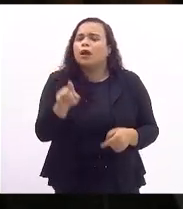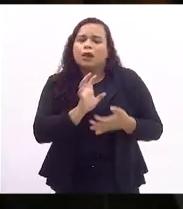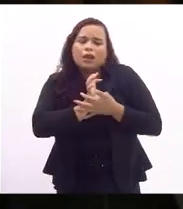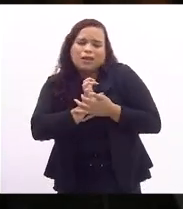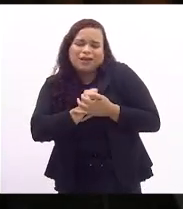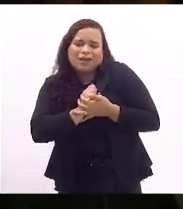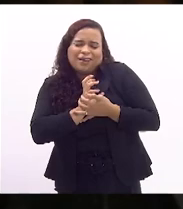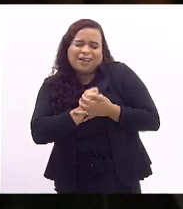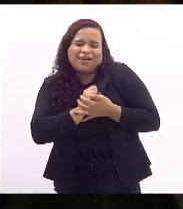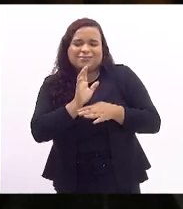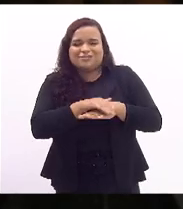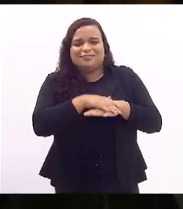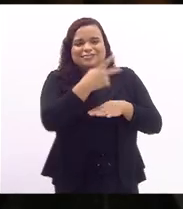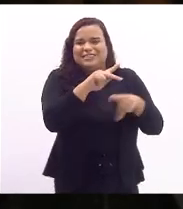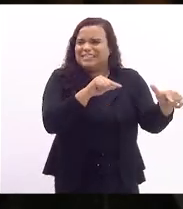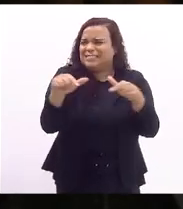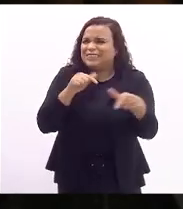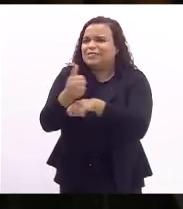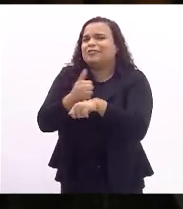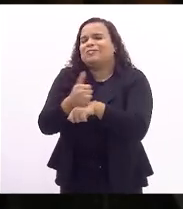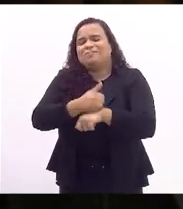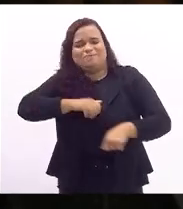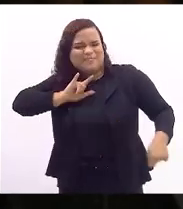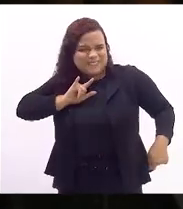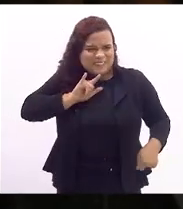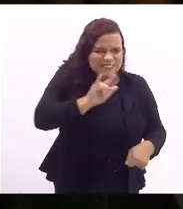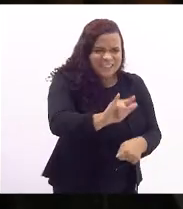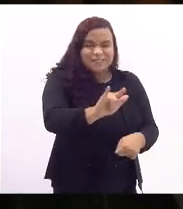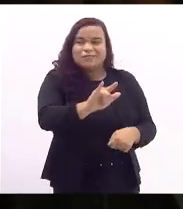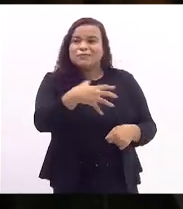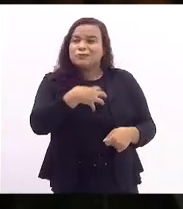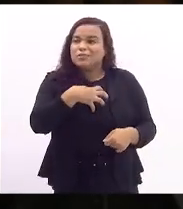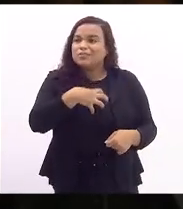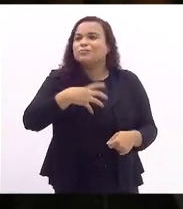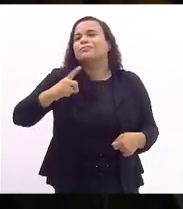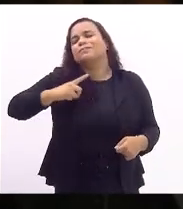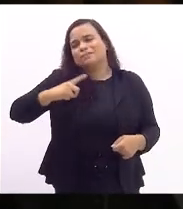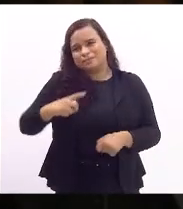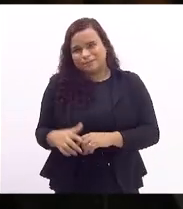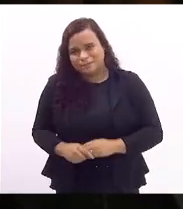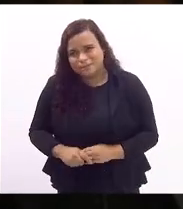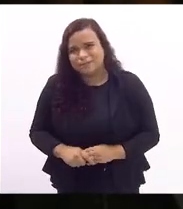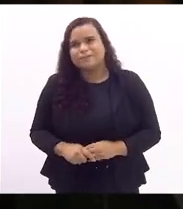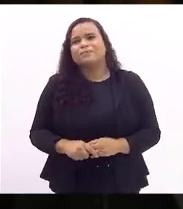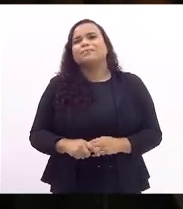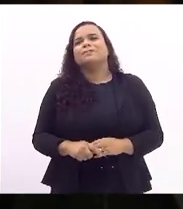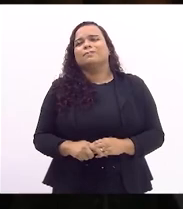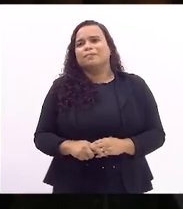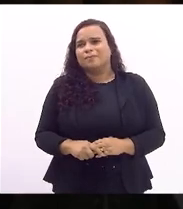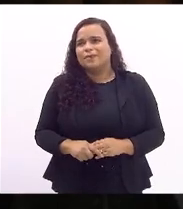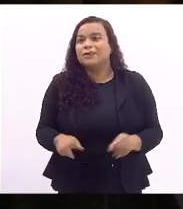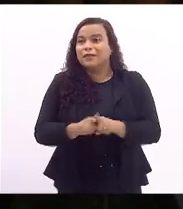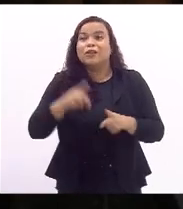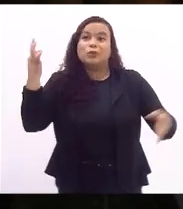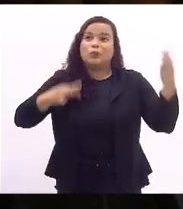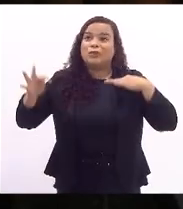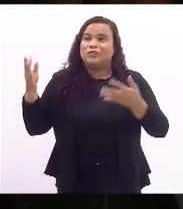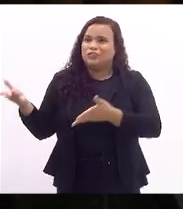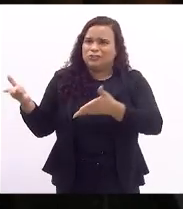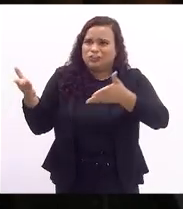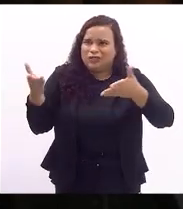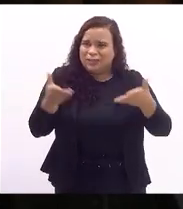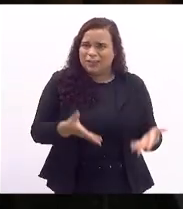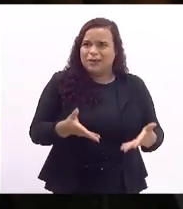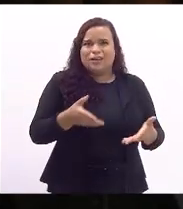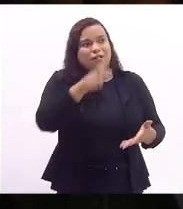amor no que eles exercem o amor pelo da forma que eles recepciona né os turista